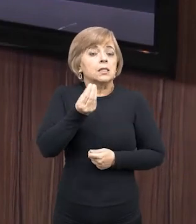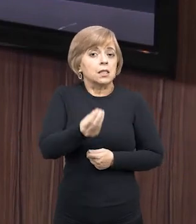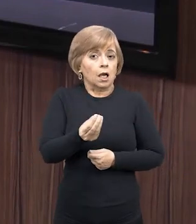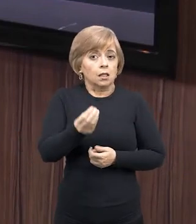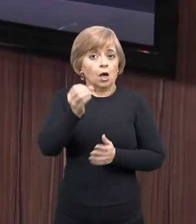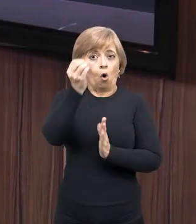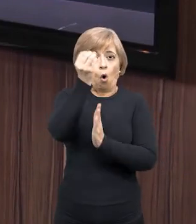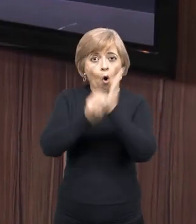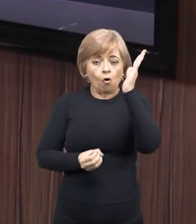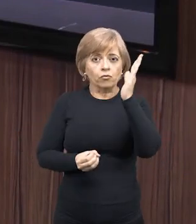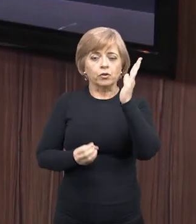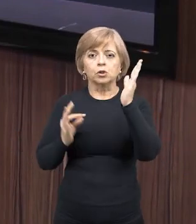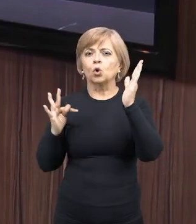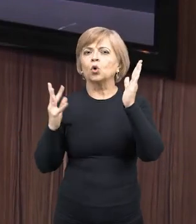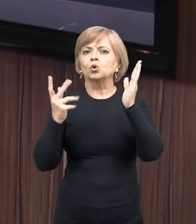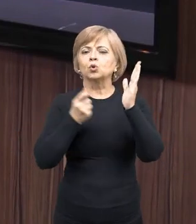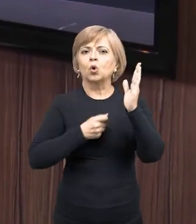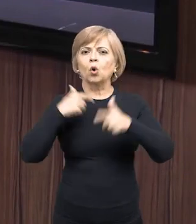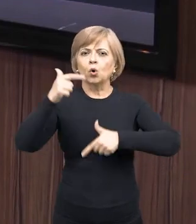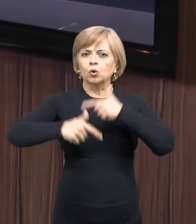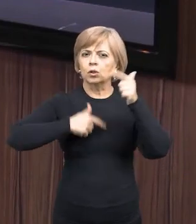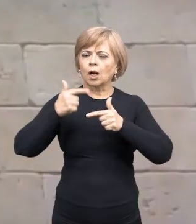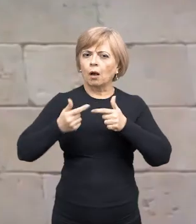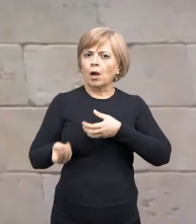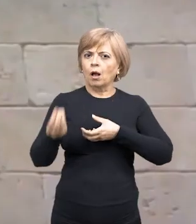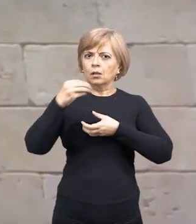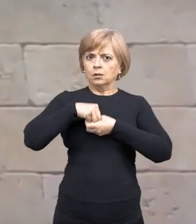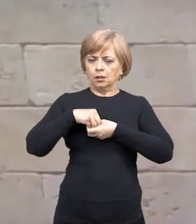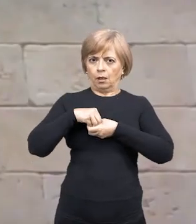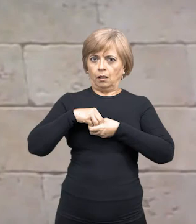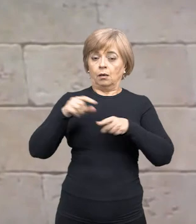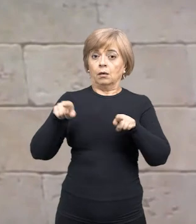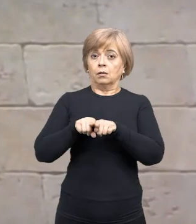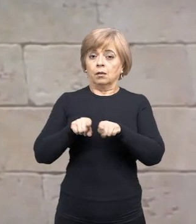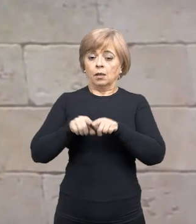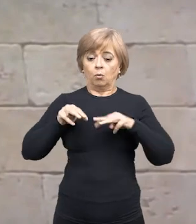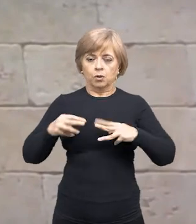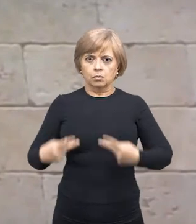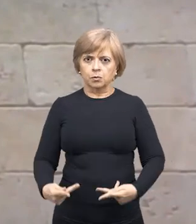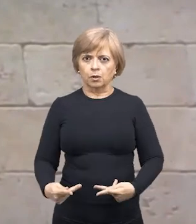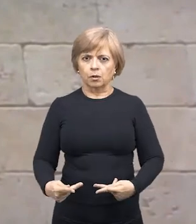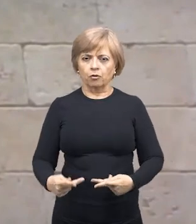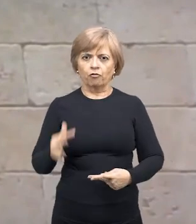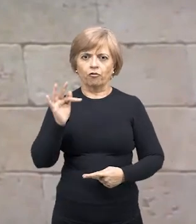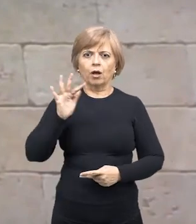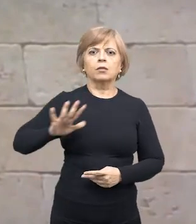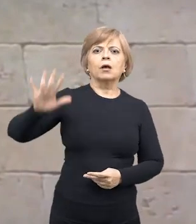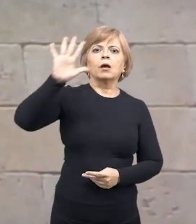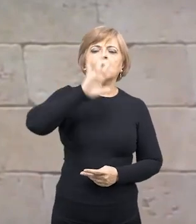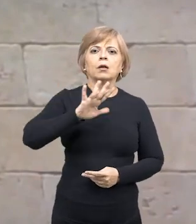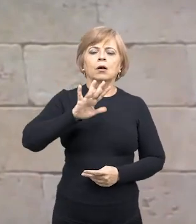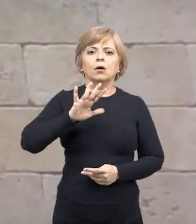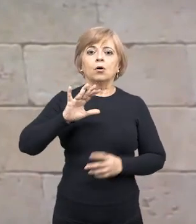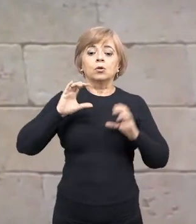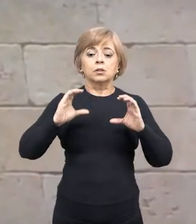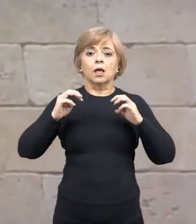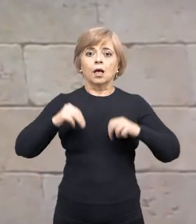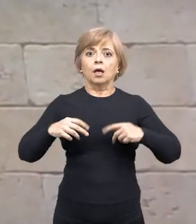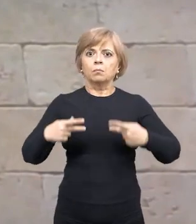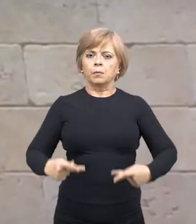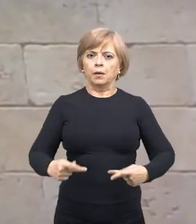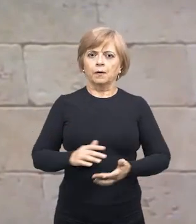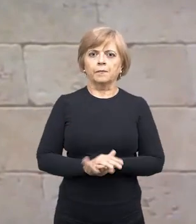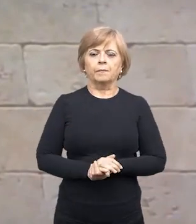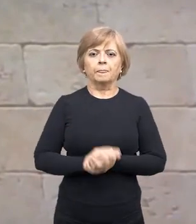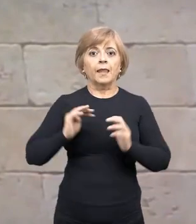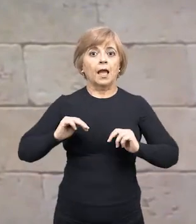ofícios para todos os órgãos internos do Ministério Público, órgãos externos como Ministério Público Federal, CNMP, MP do